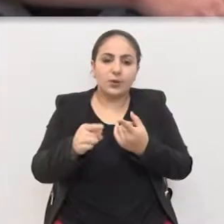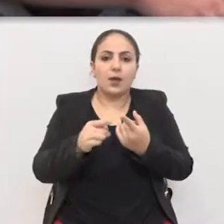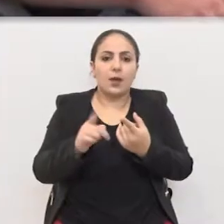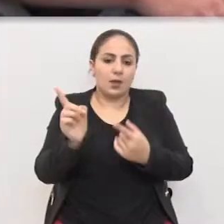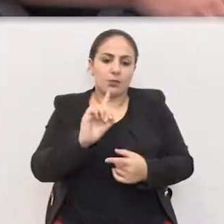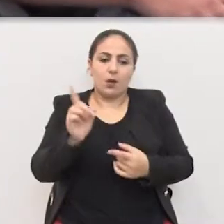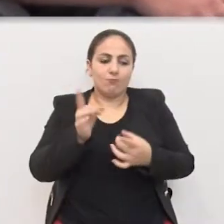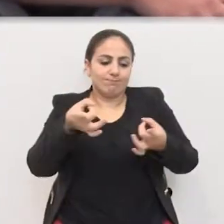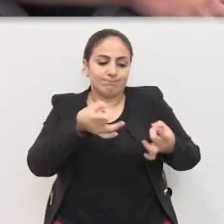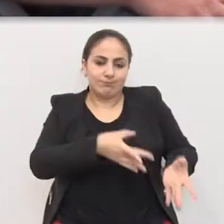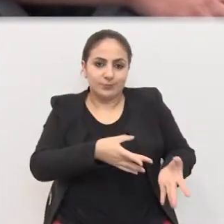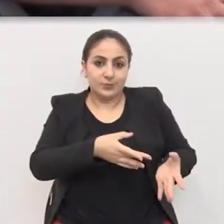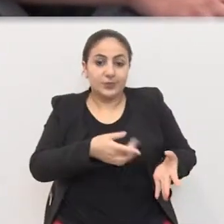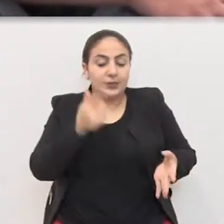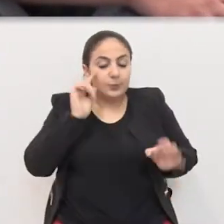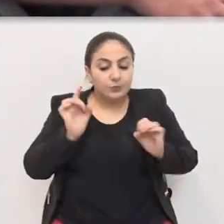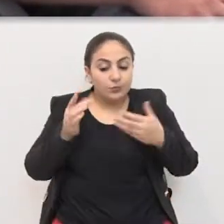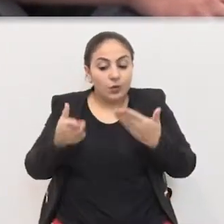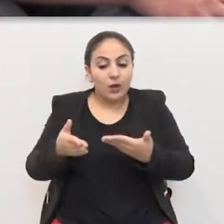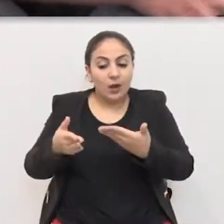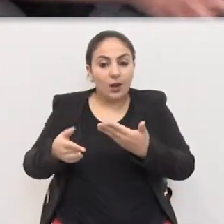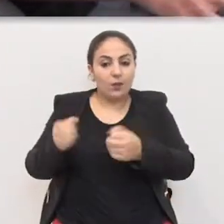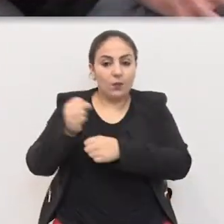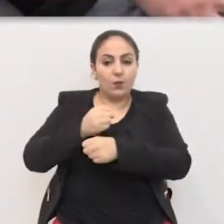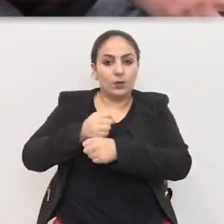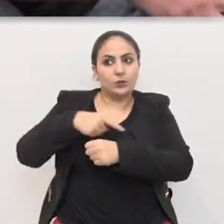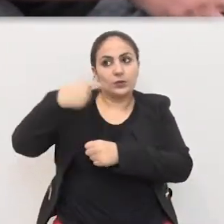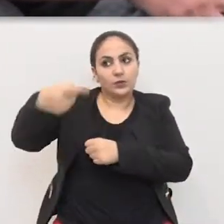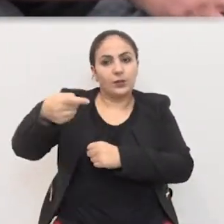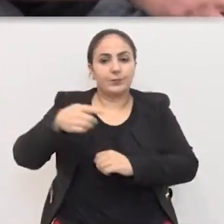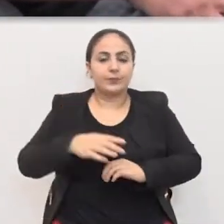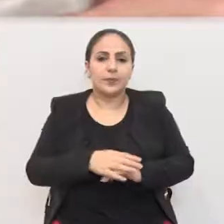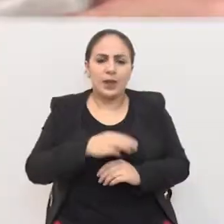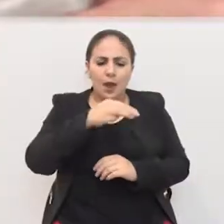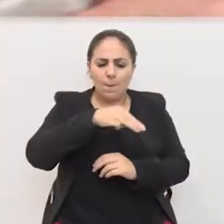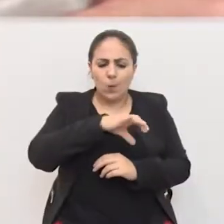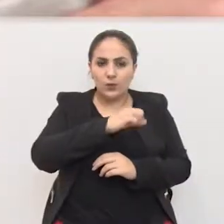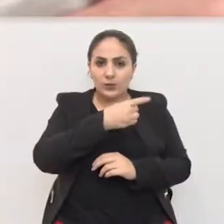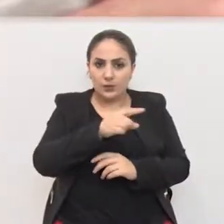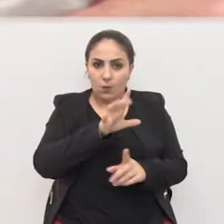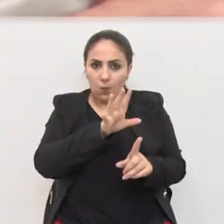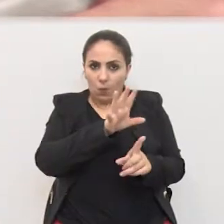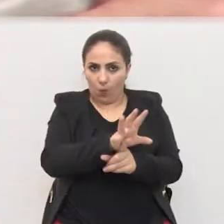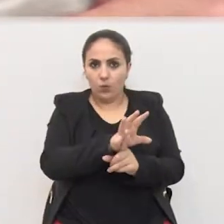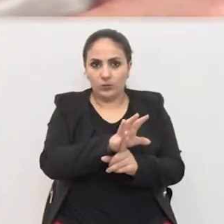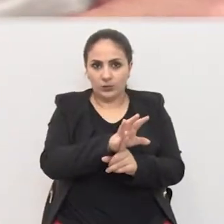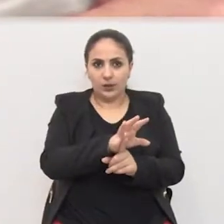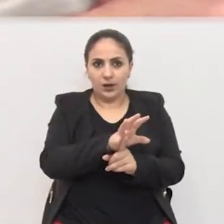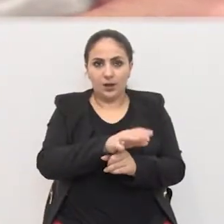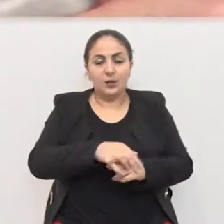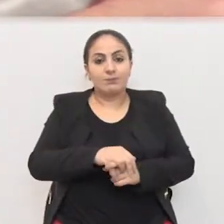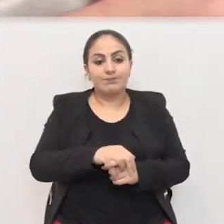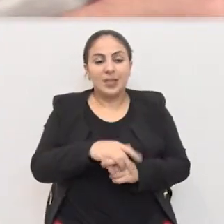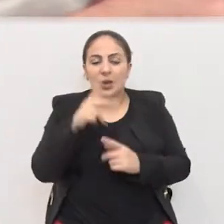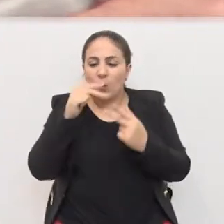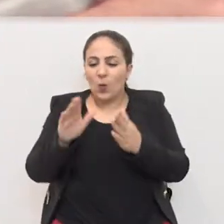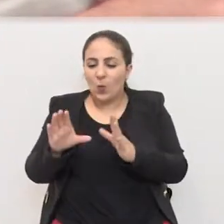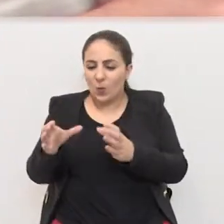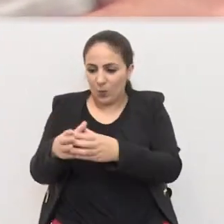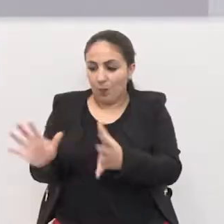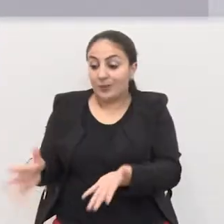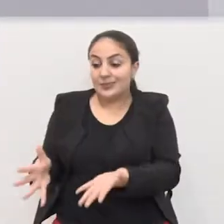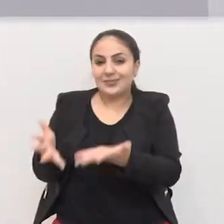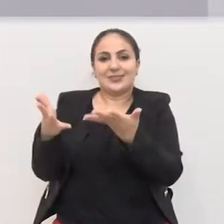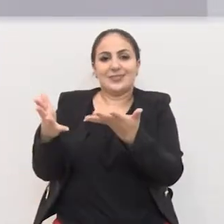e focar as energias na próxima temporada. E a moção de repúdio incentiva a equipe a seguir em